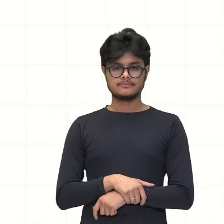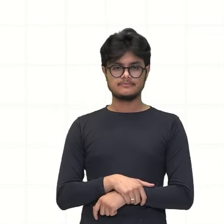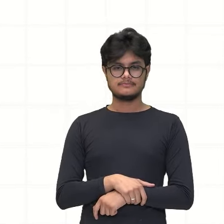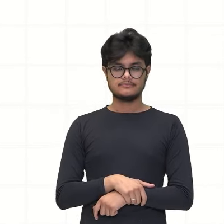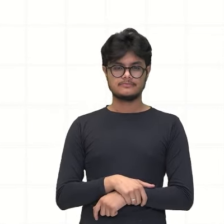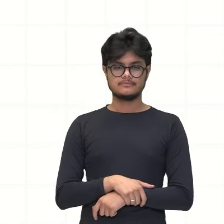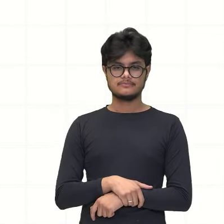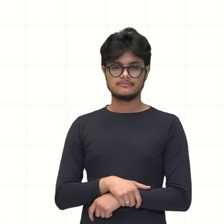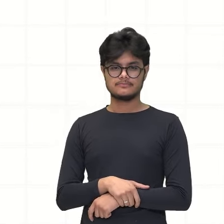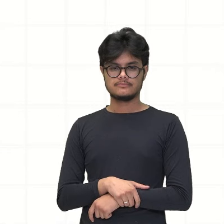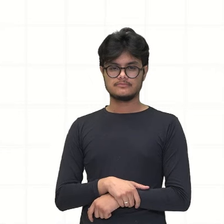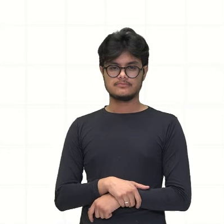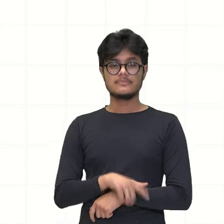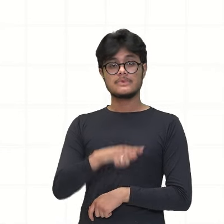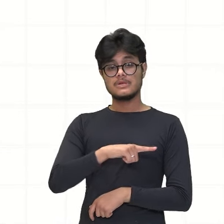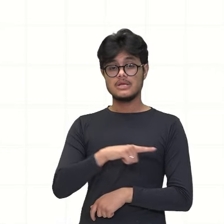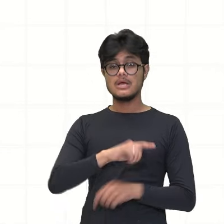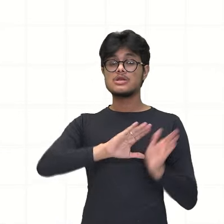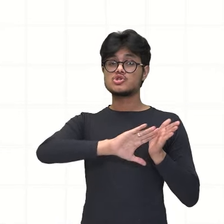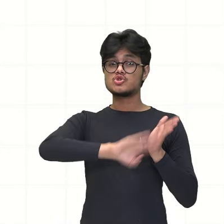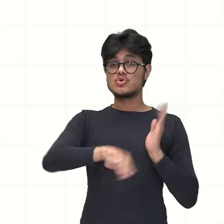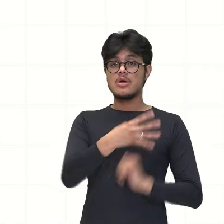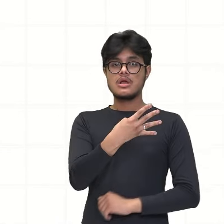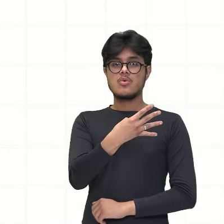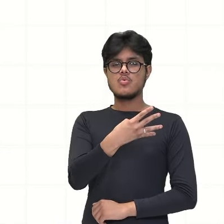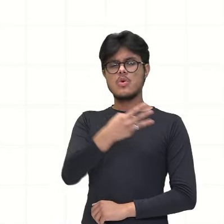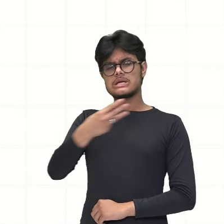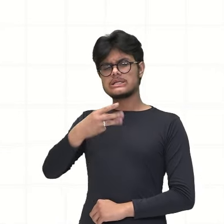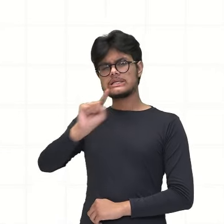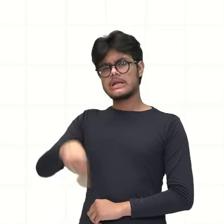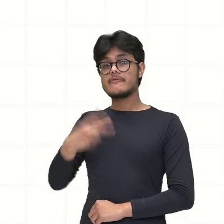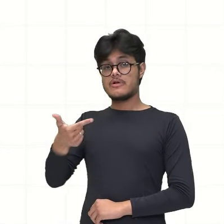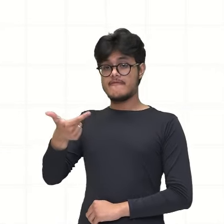136,80. Então, ela vai ter um desconto ali de R$